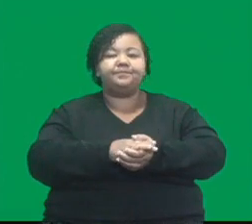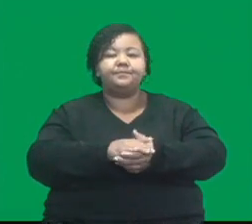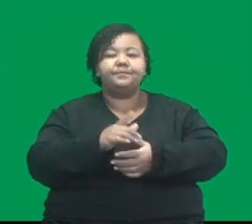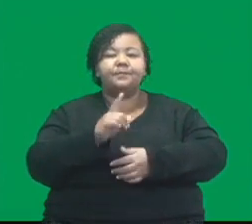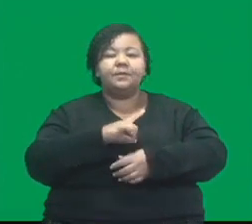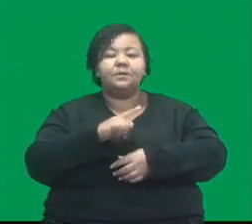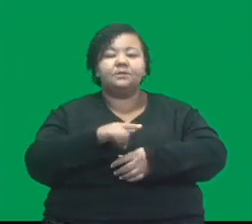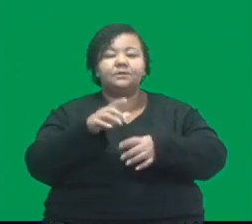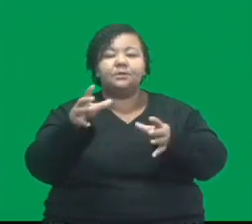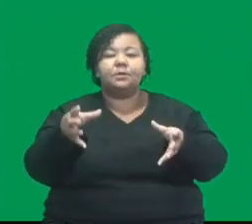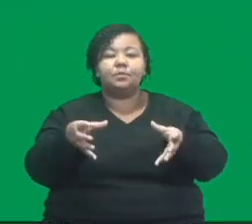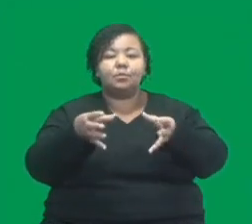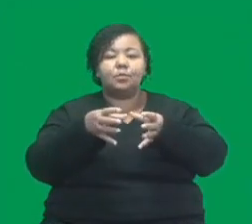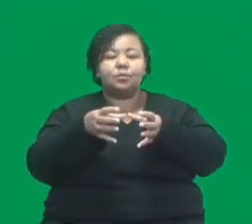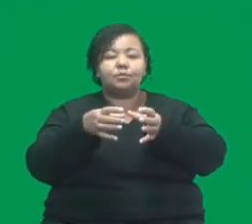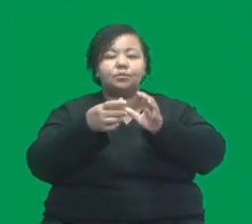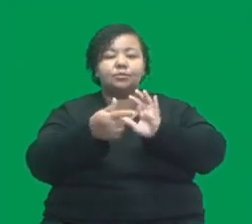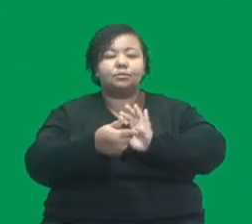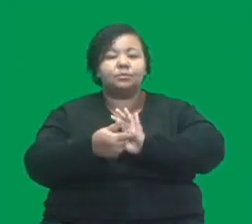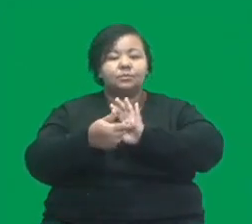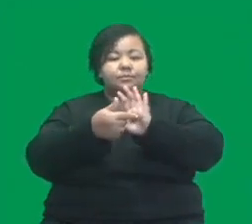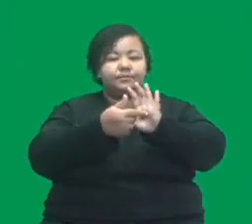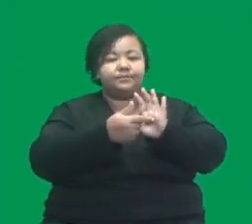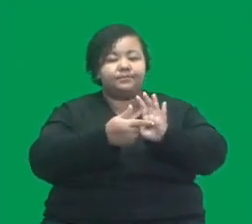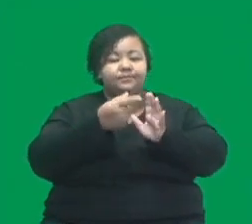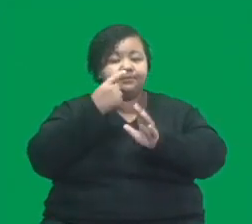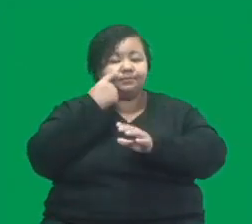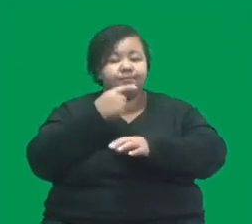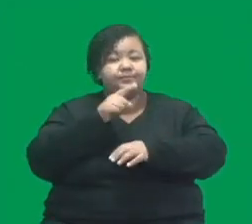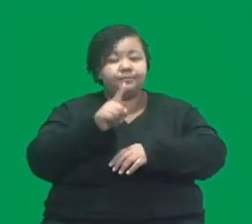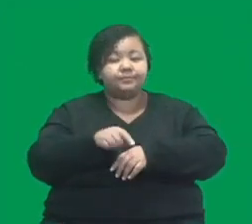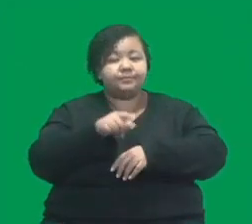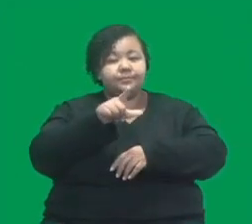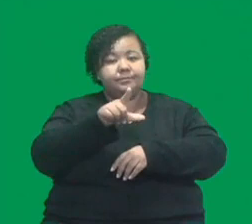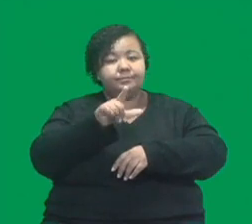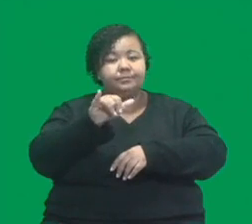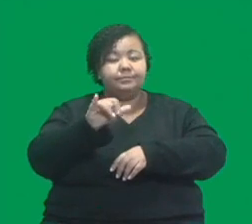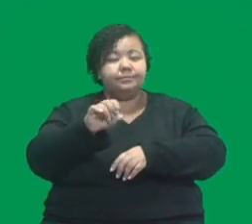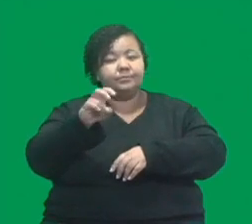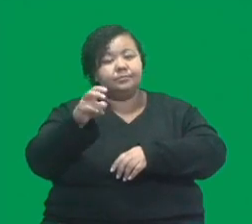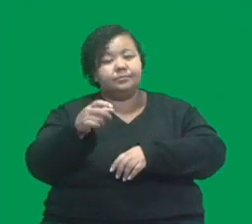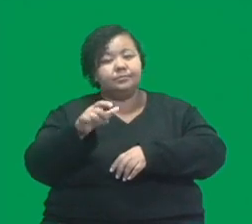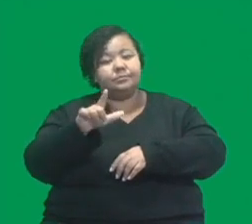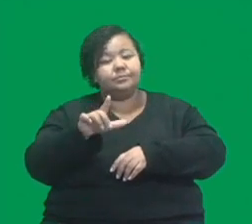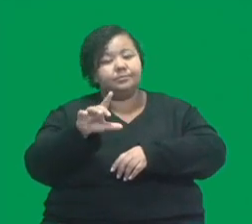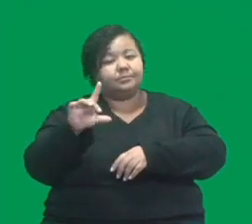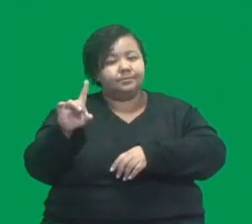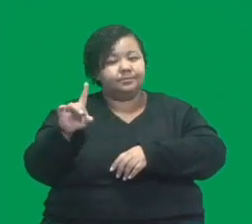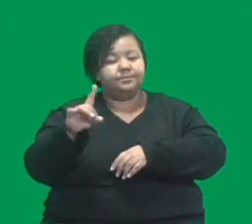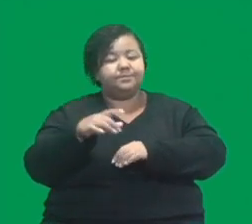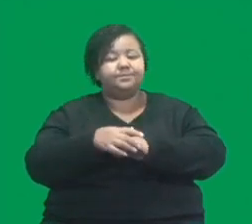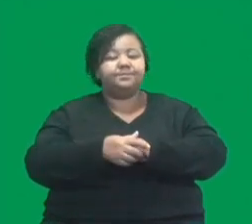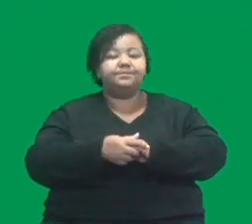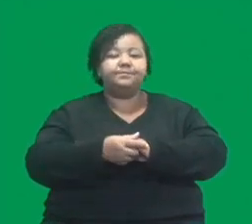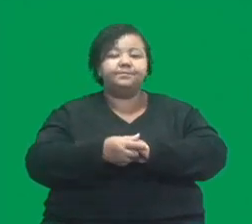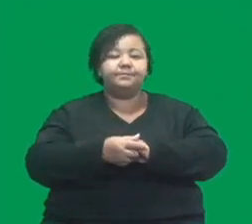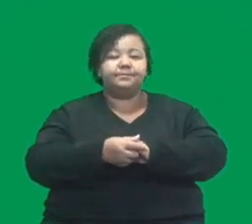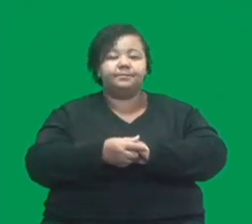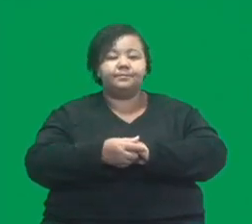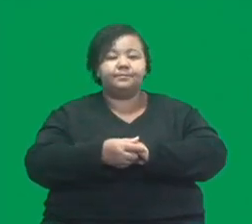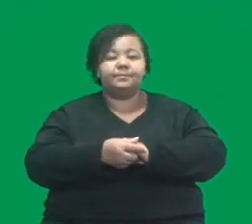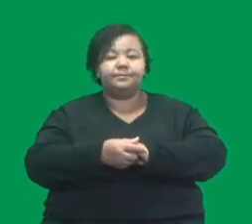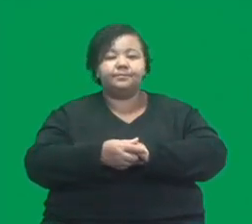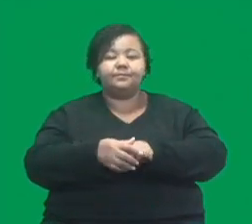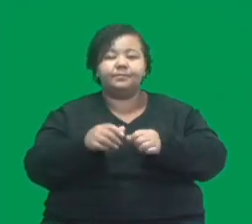conjunto apresentado, nós vamos verificar se ele é linearmente independente ou linearmente dependente.